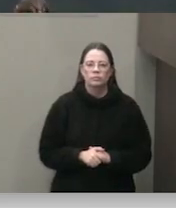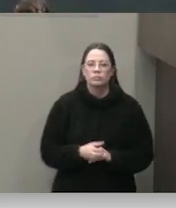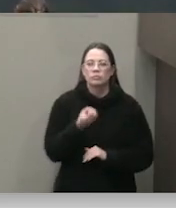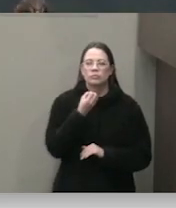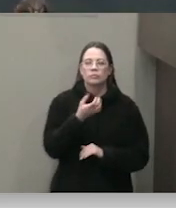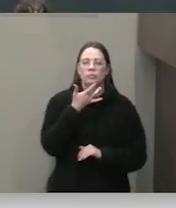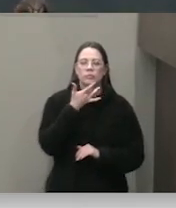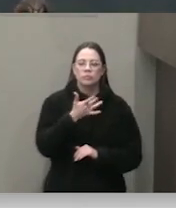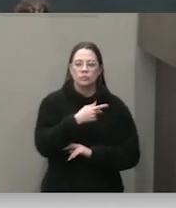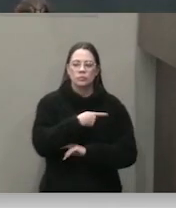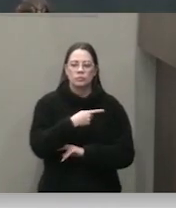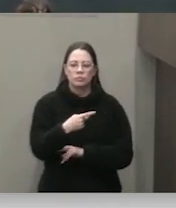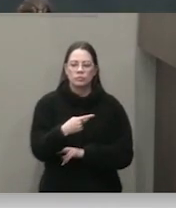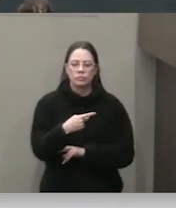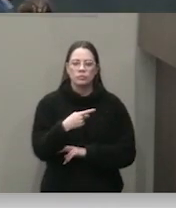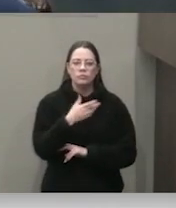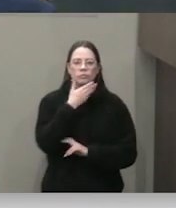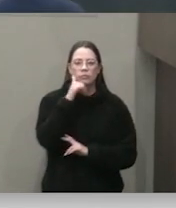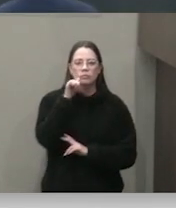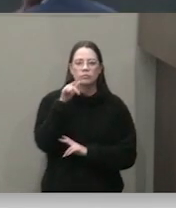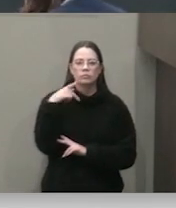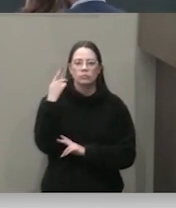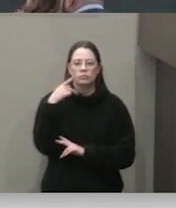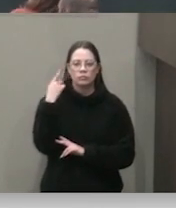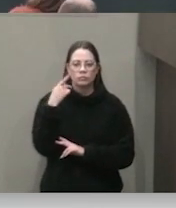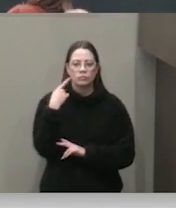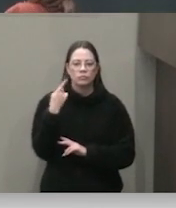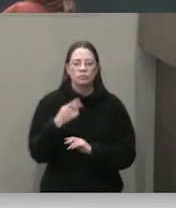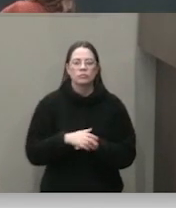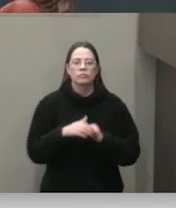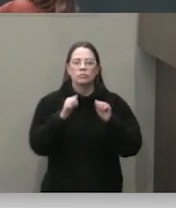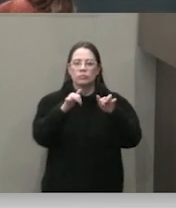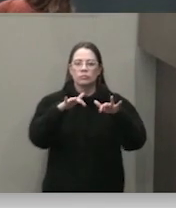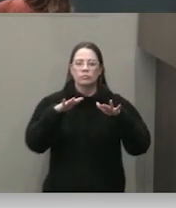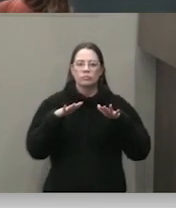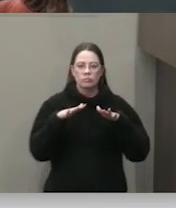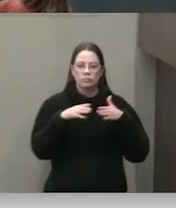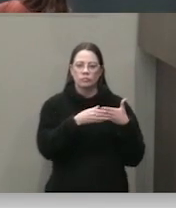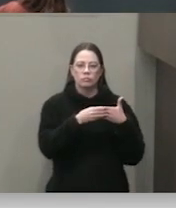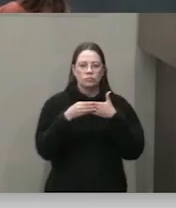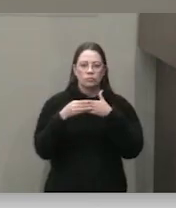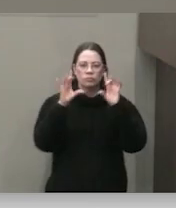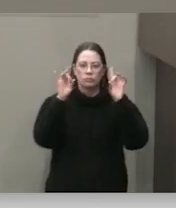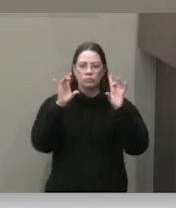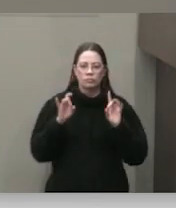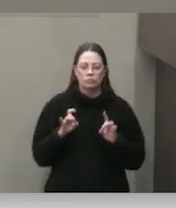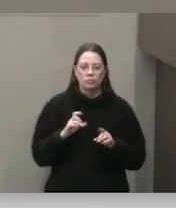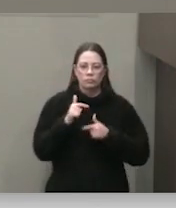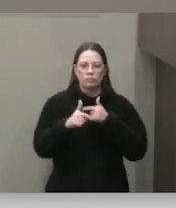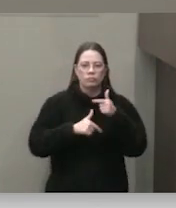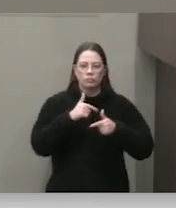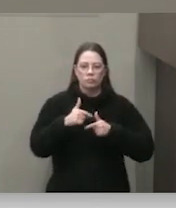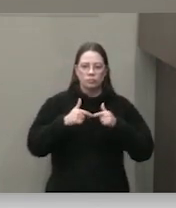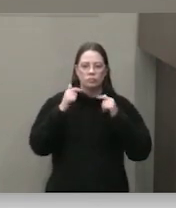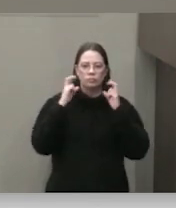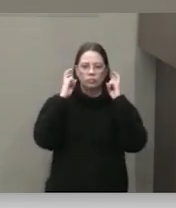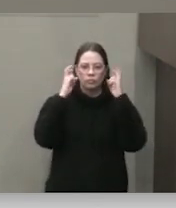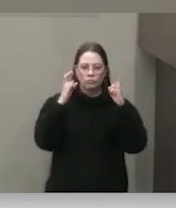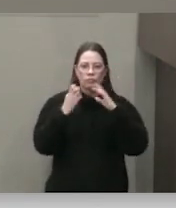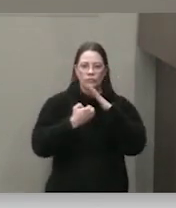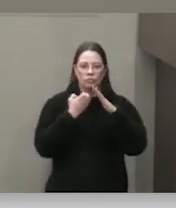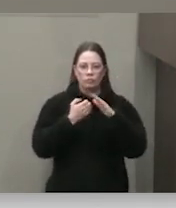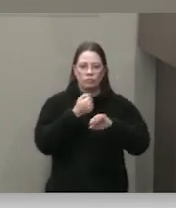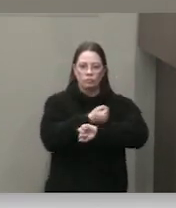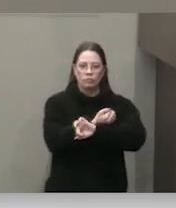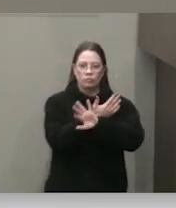Boa tarde, presidente, senhores vereadores, senhoras vereadoras, público que nos acompanha, em especial os trabalhadores da